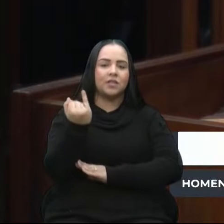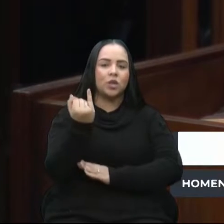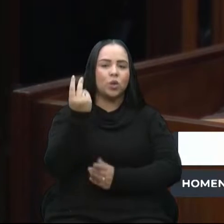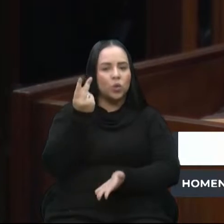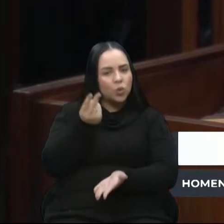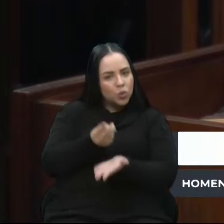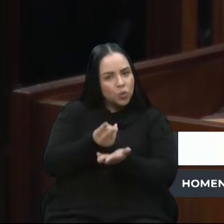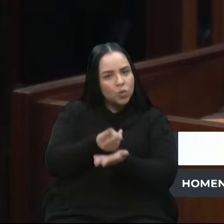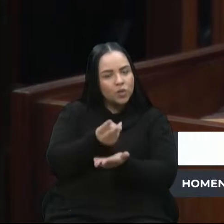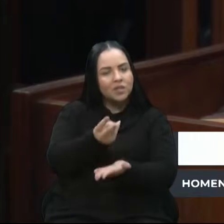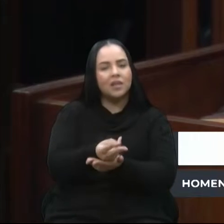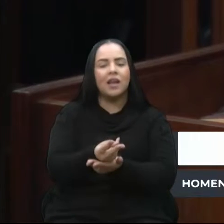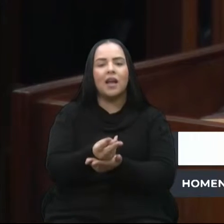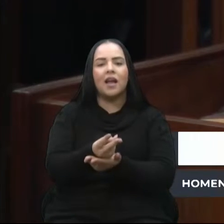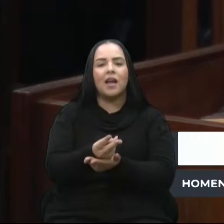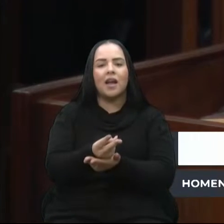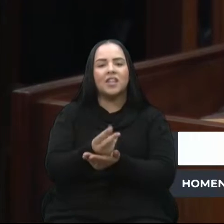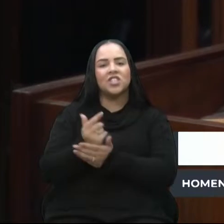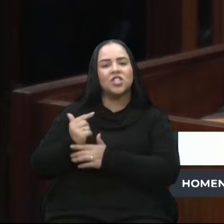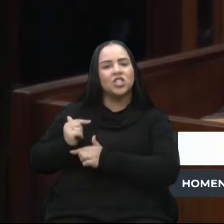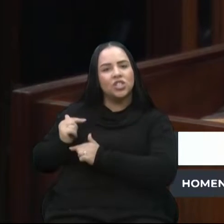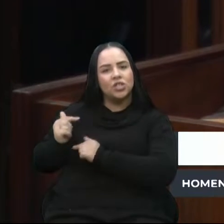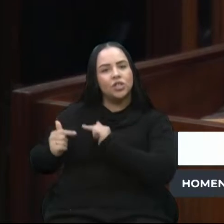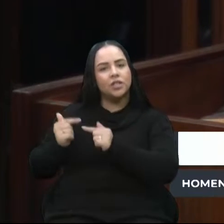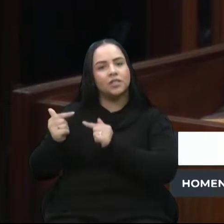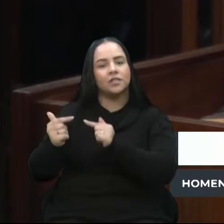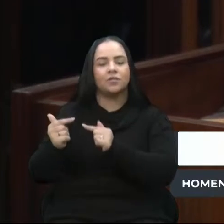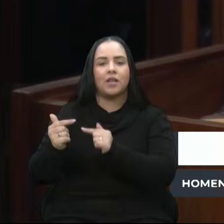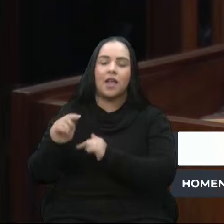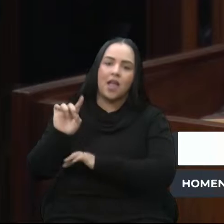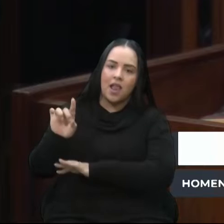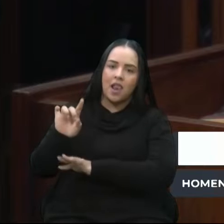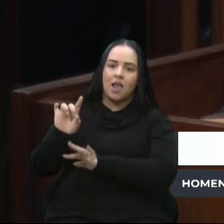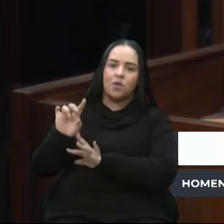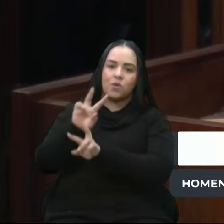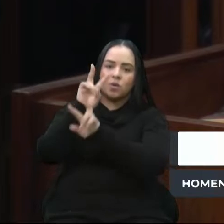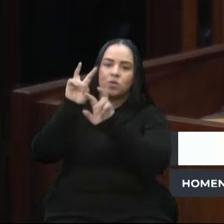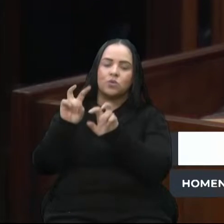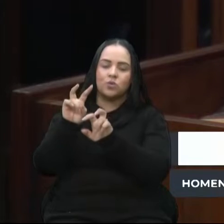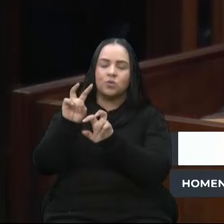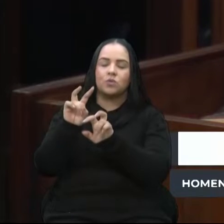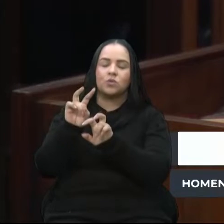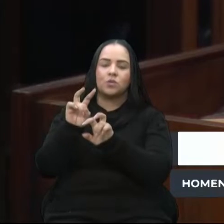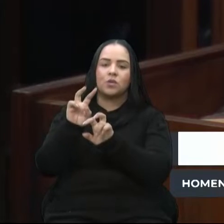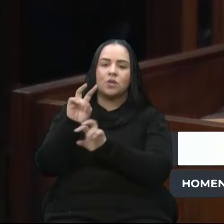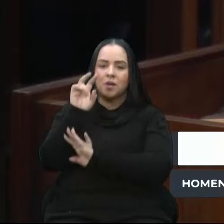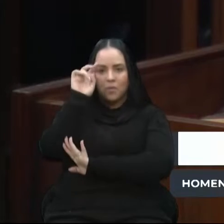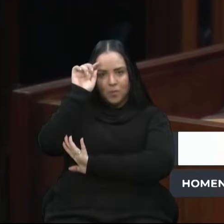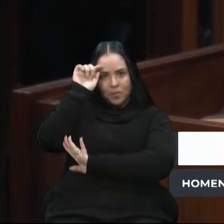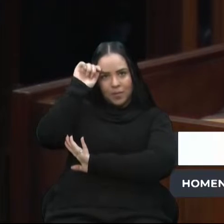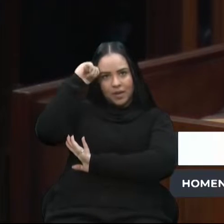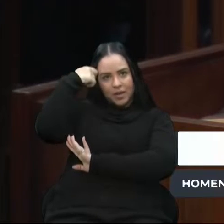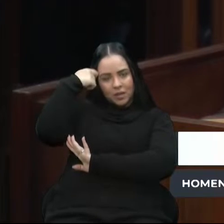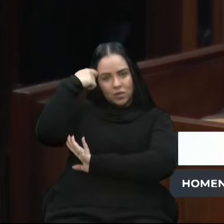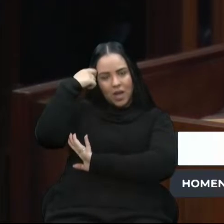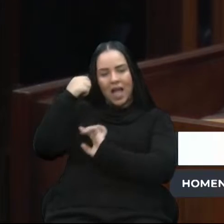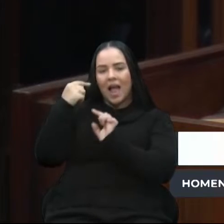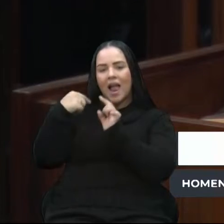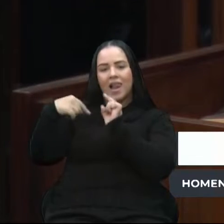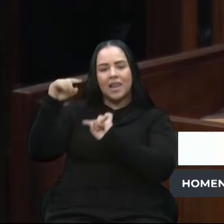manter as suas raízes, no caso dos negros, para além da triste história da